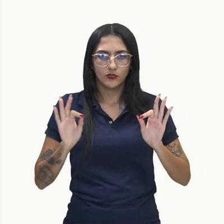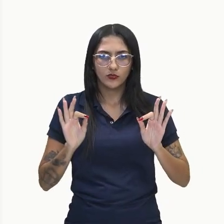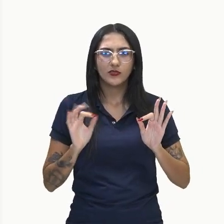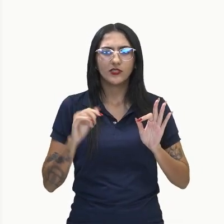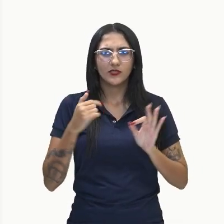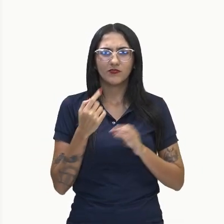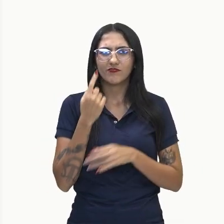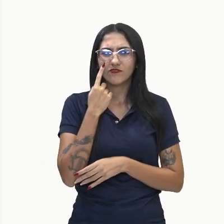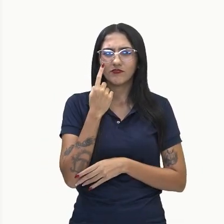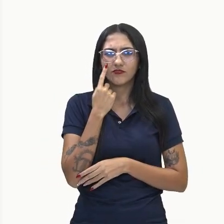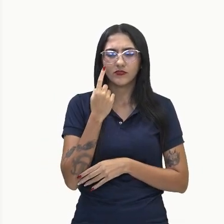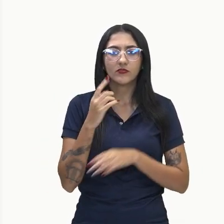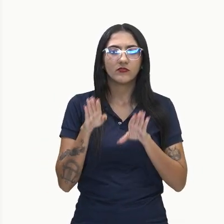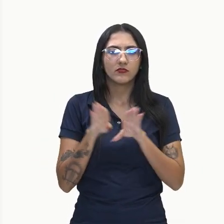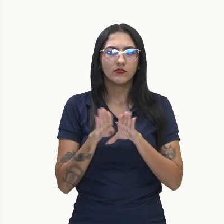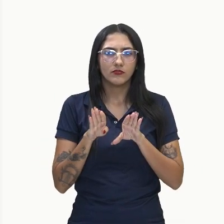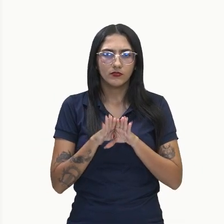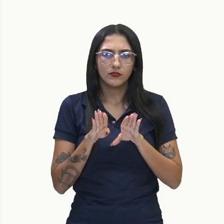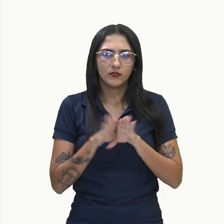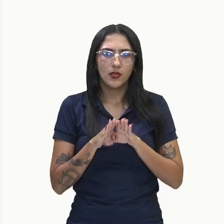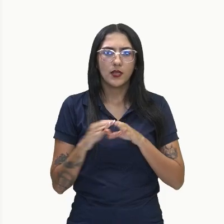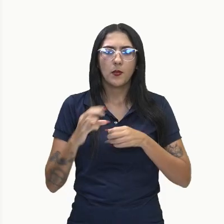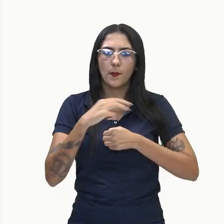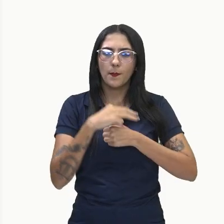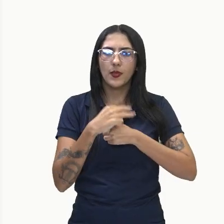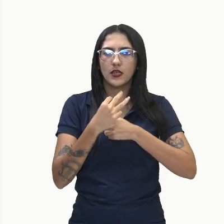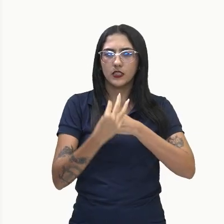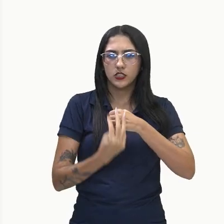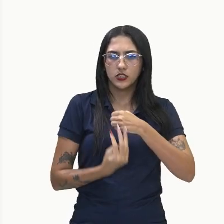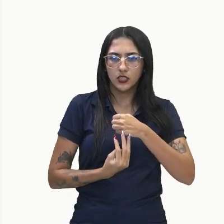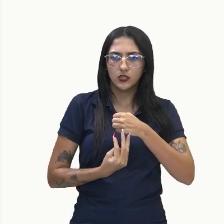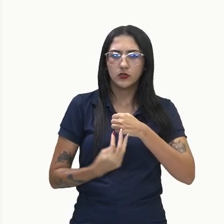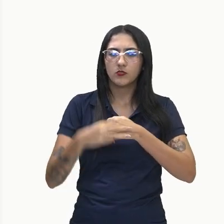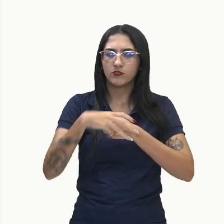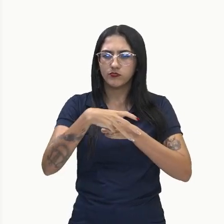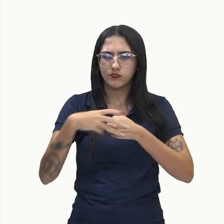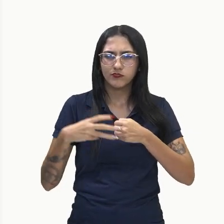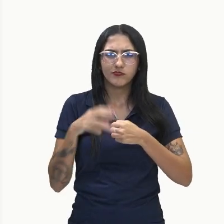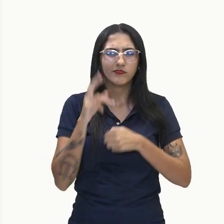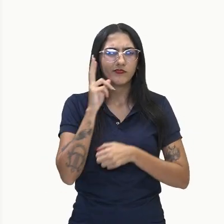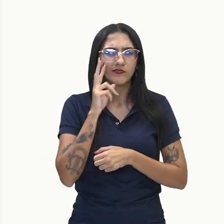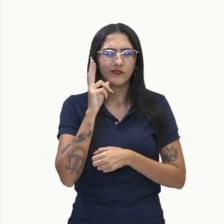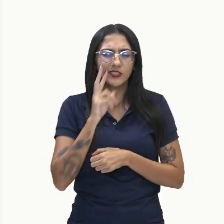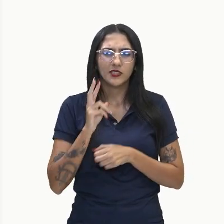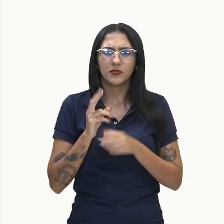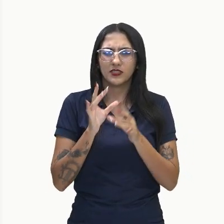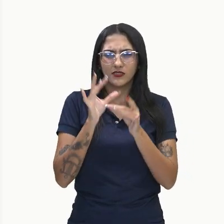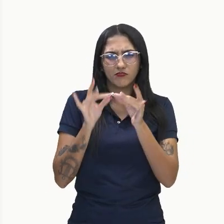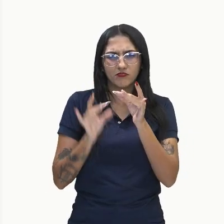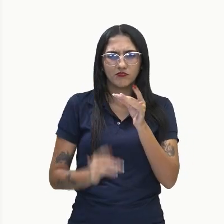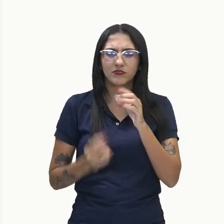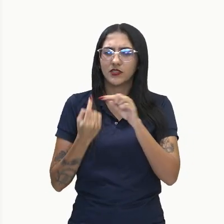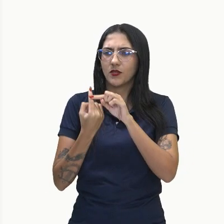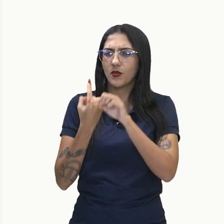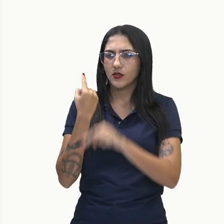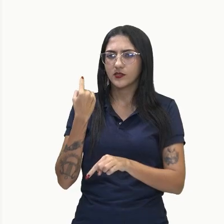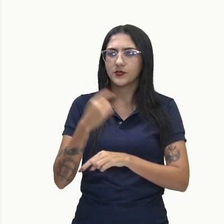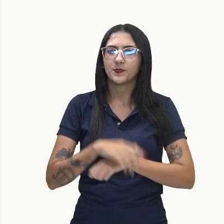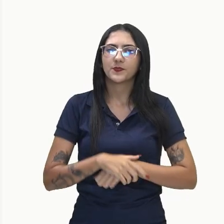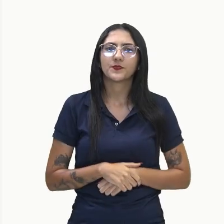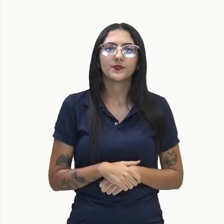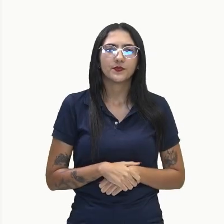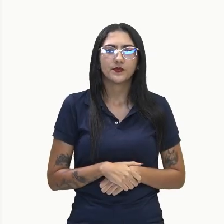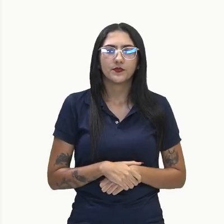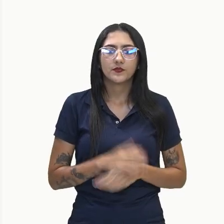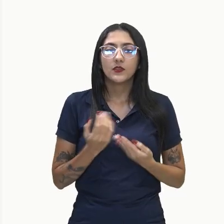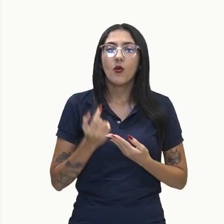ali que são definidas pelos meridianos, quando a gente falou lá sobre coordenadas geográficas, a longitude ela